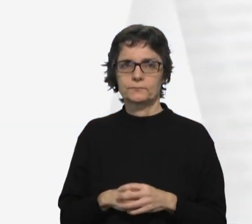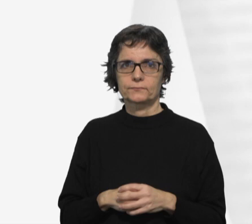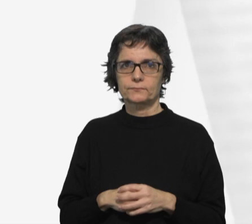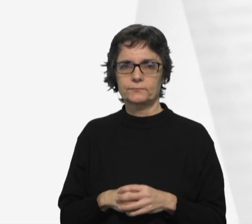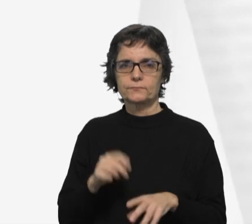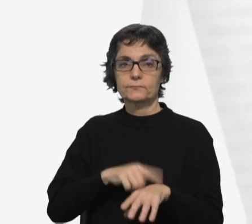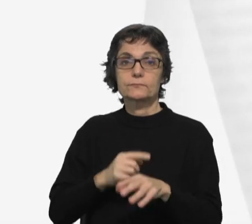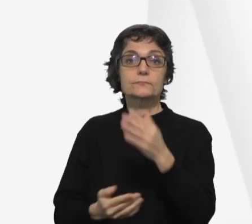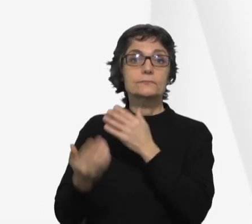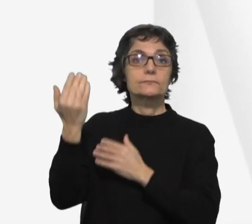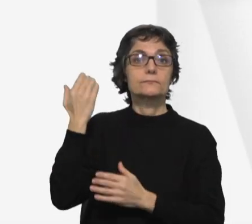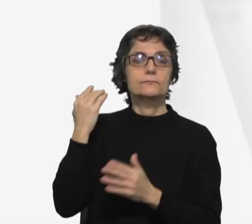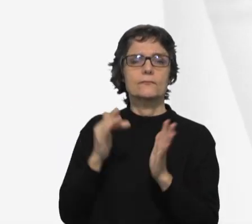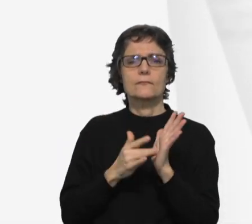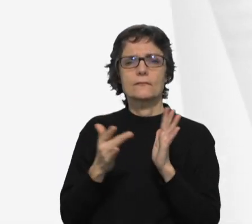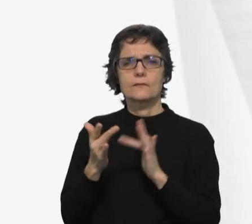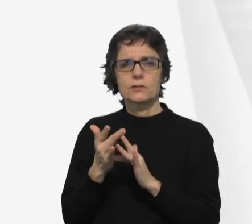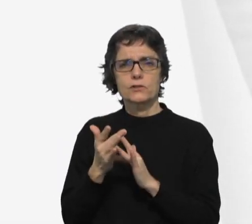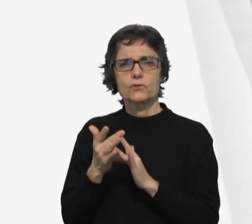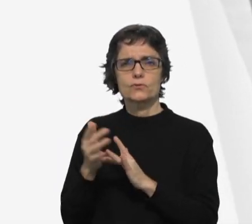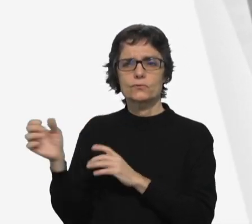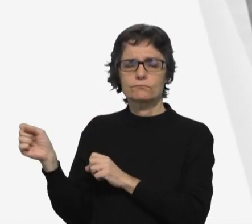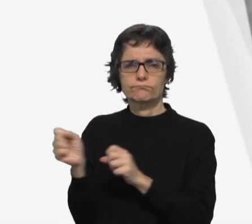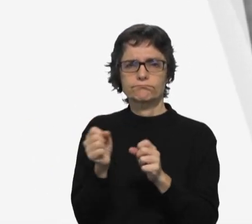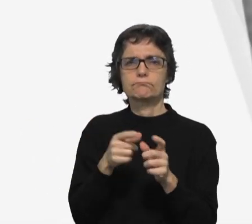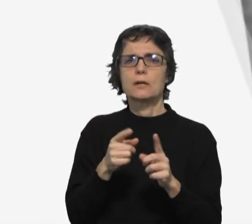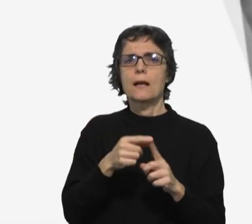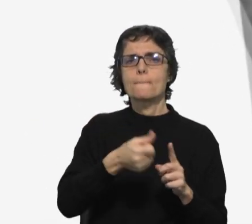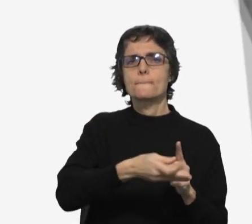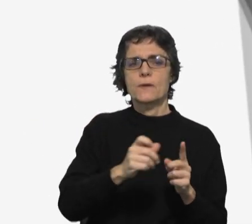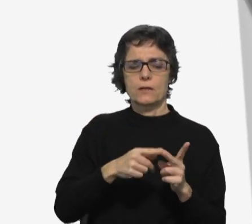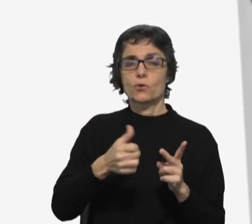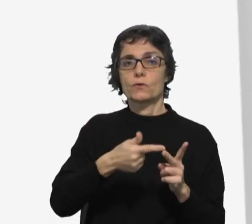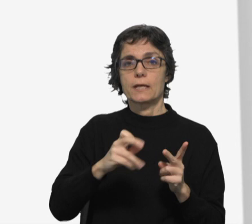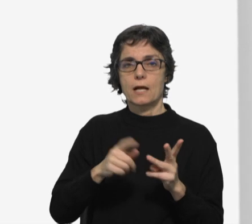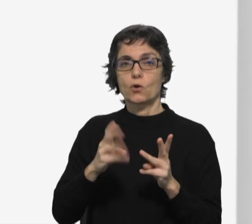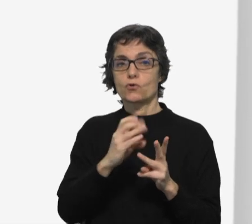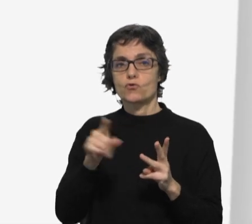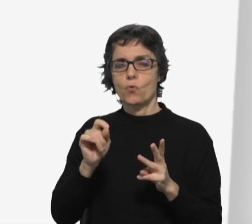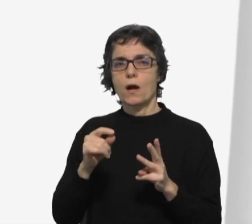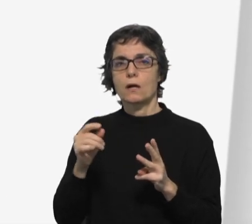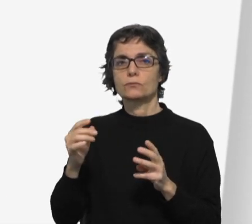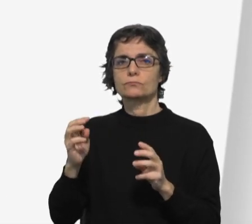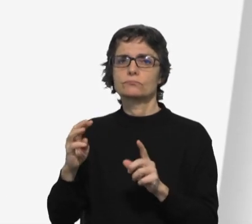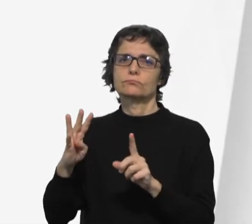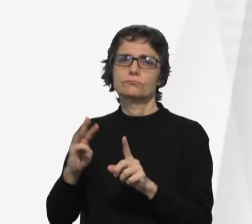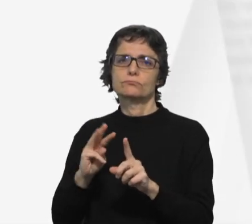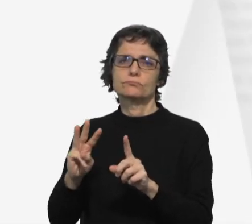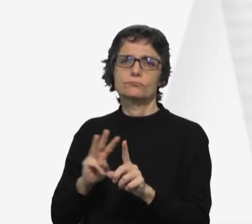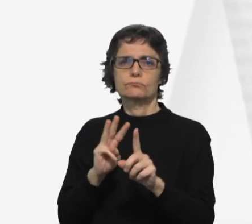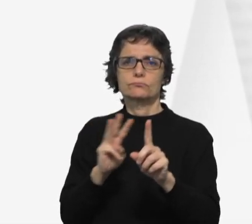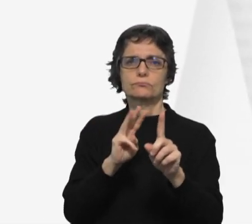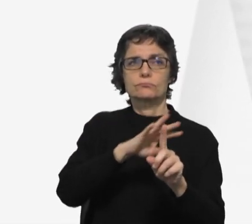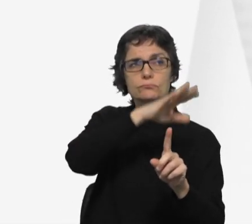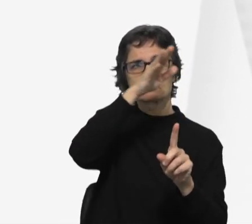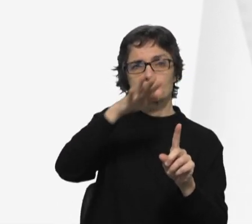Naquele tempo, Jesus tomou consigo Pedro, Tiago e João e subiu só com eles para um lugar retirado